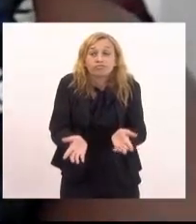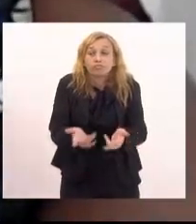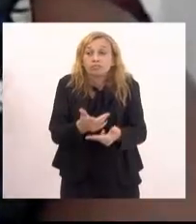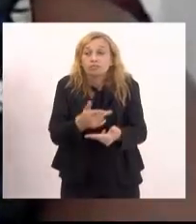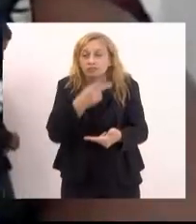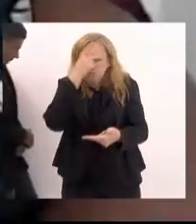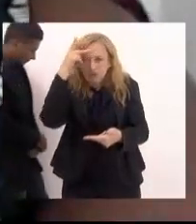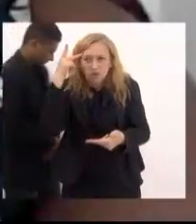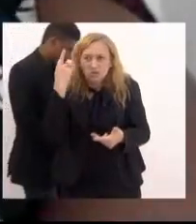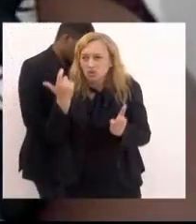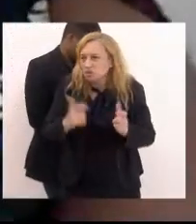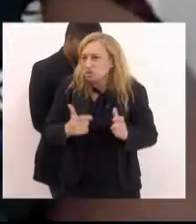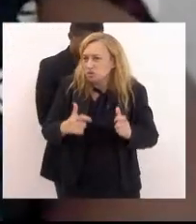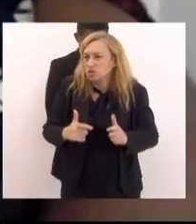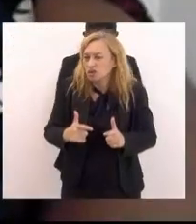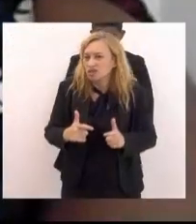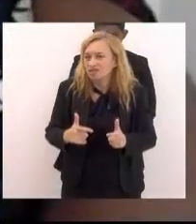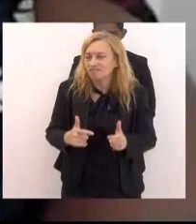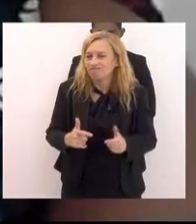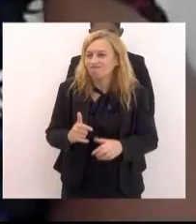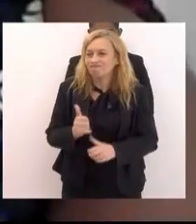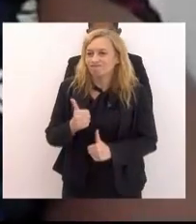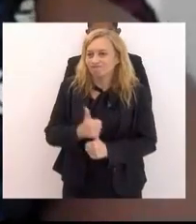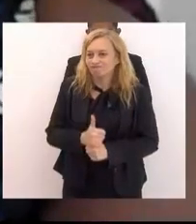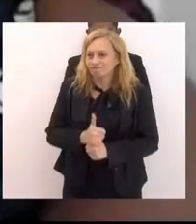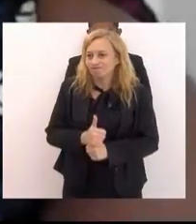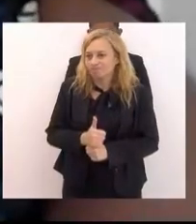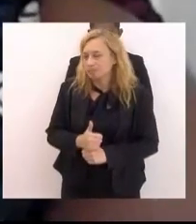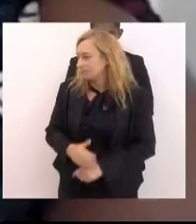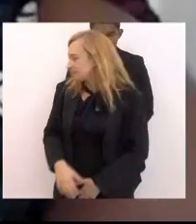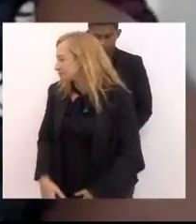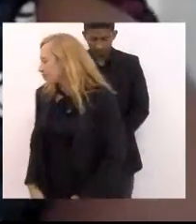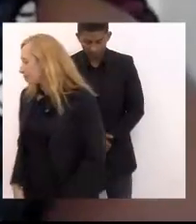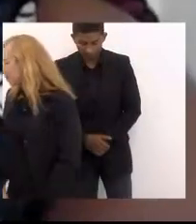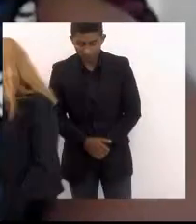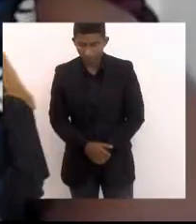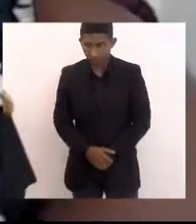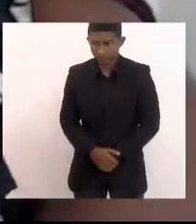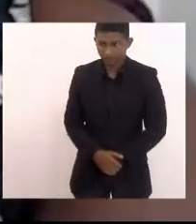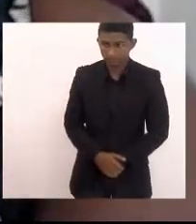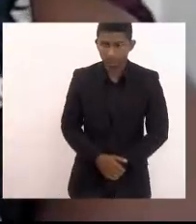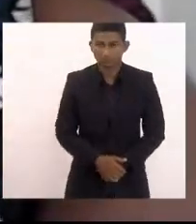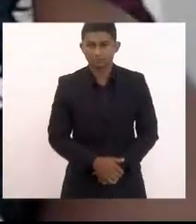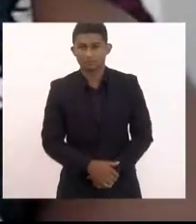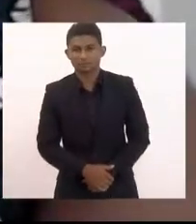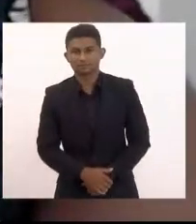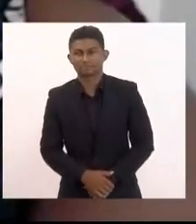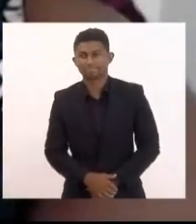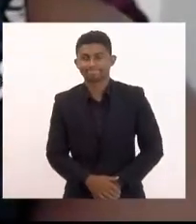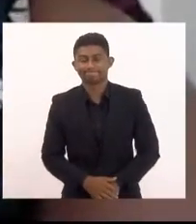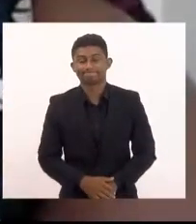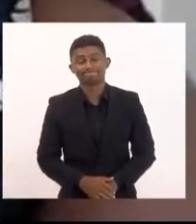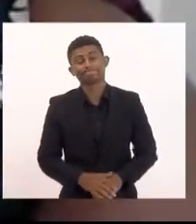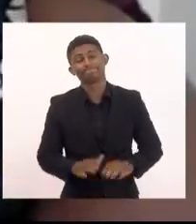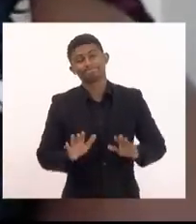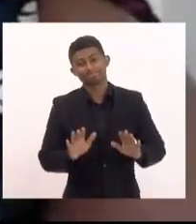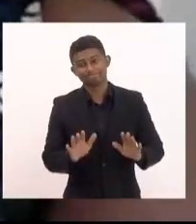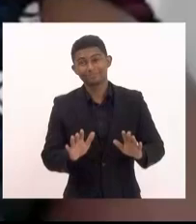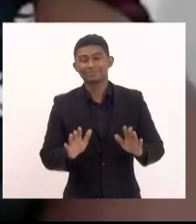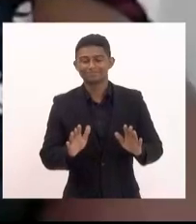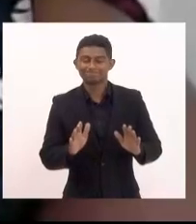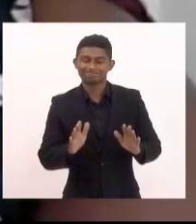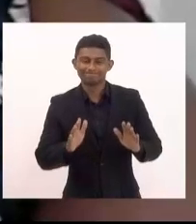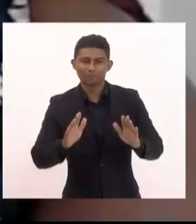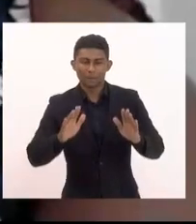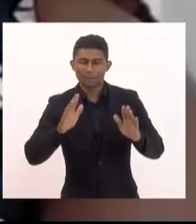nesse espaço, nós com certeza até teríamos algumas proposições, mas não teríamos o aprofundamento tão